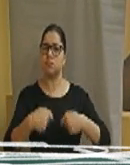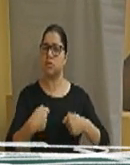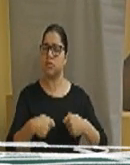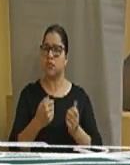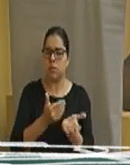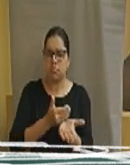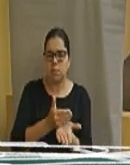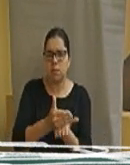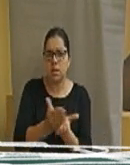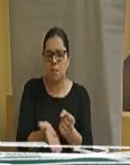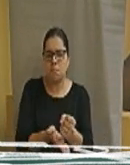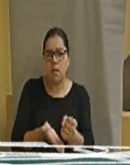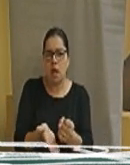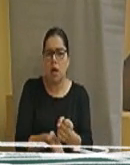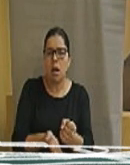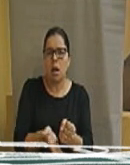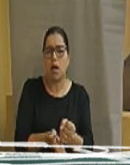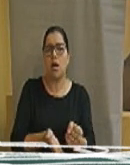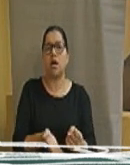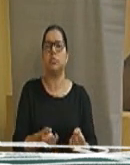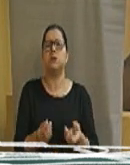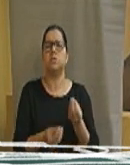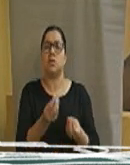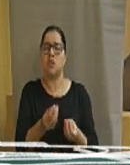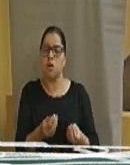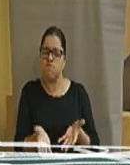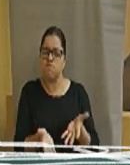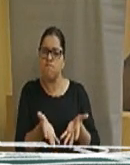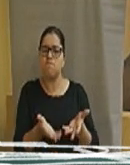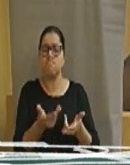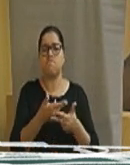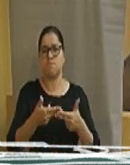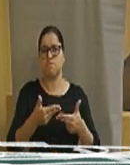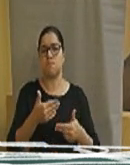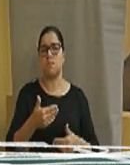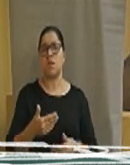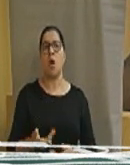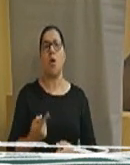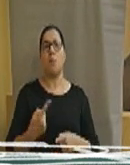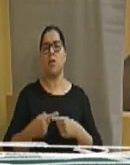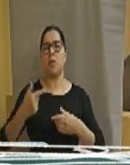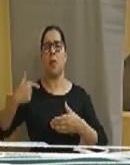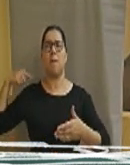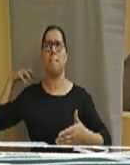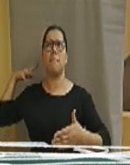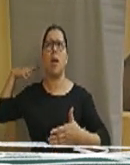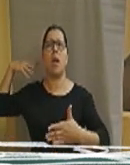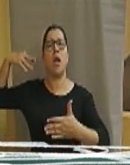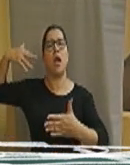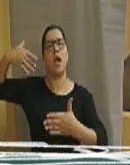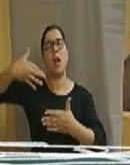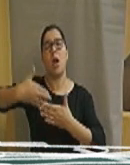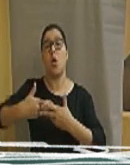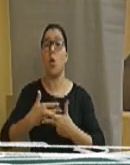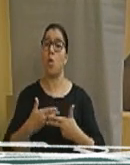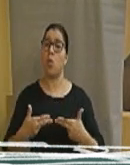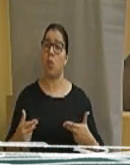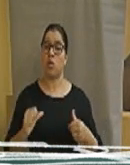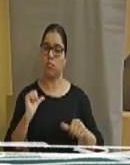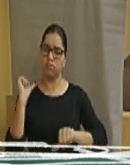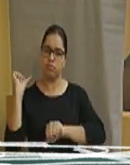início, quando a universidade foi implantada. Muita coisa mudou na sociedade, novos desafios.